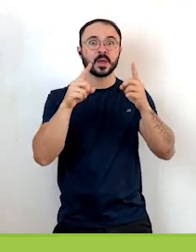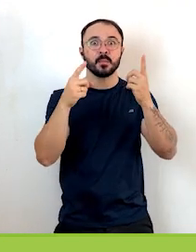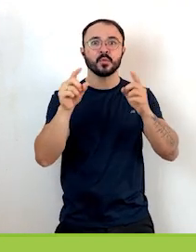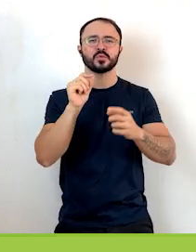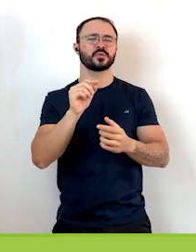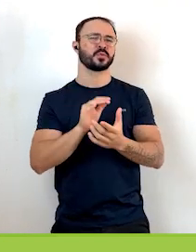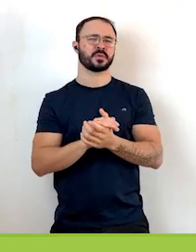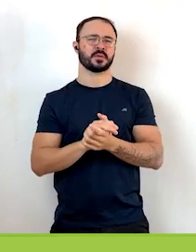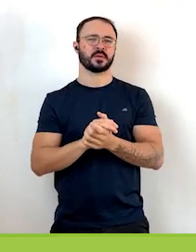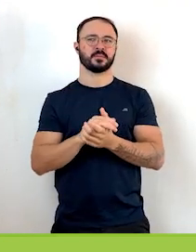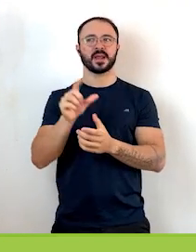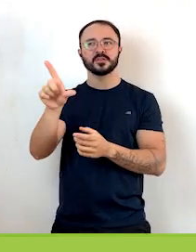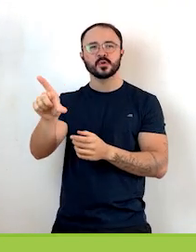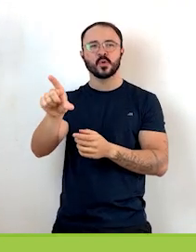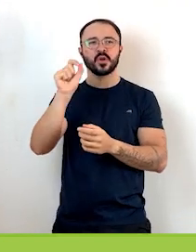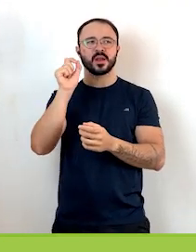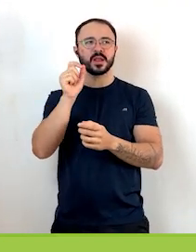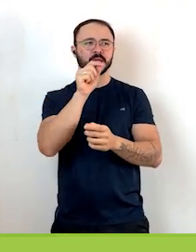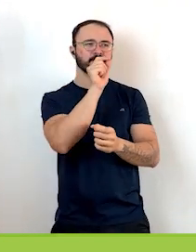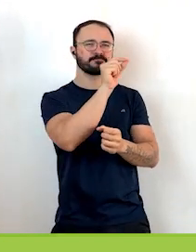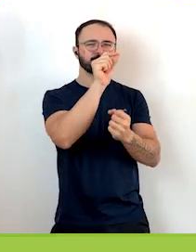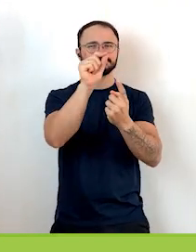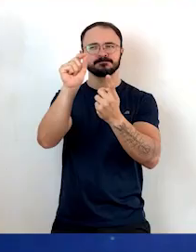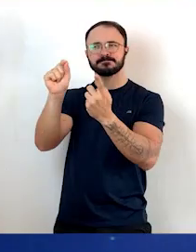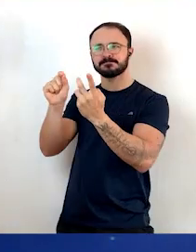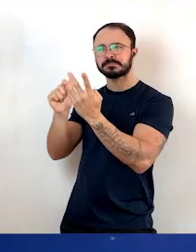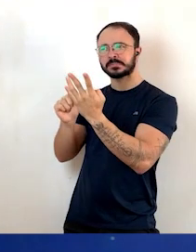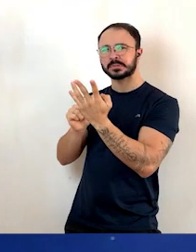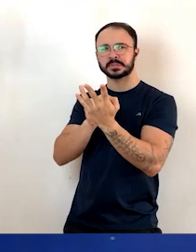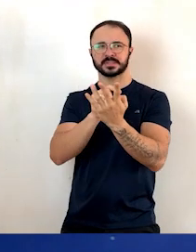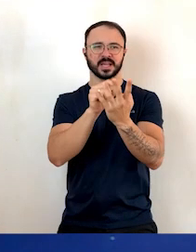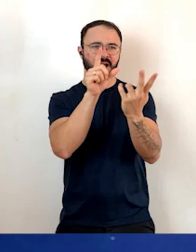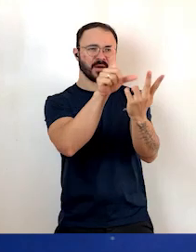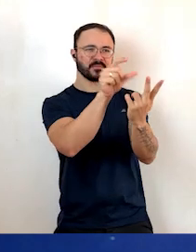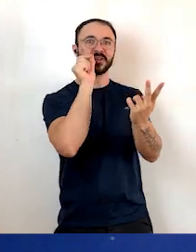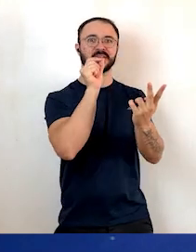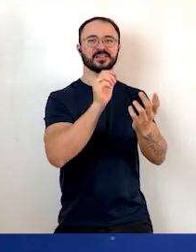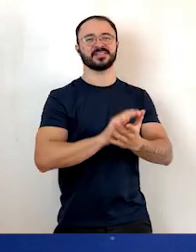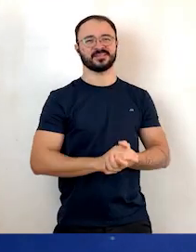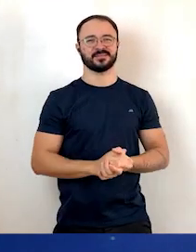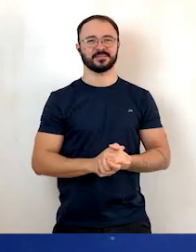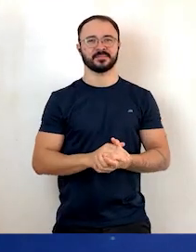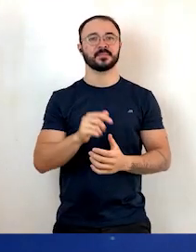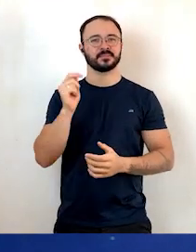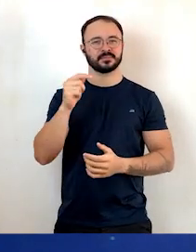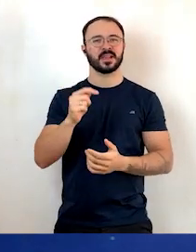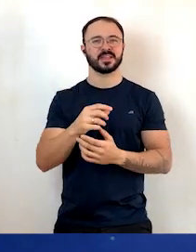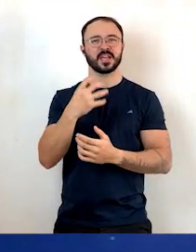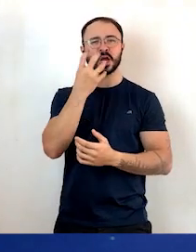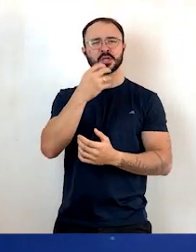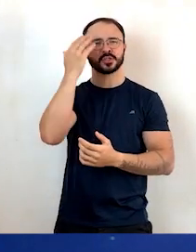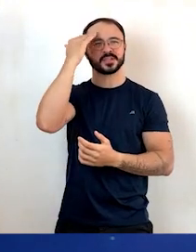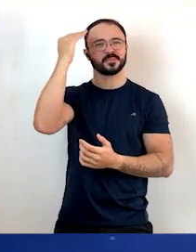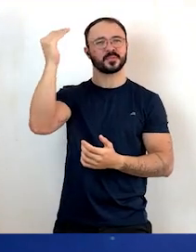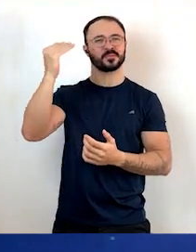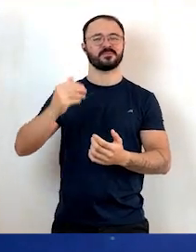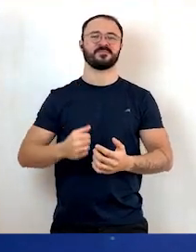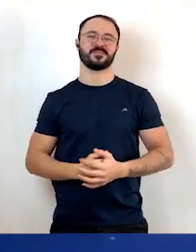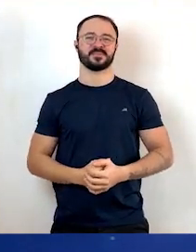escolher alguém para participar de alguma brincadeira então gênero textual cantigas populares